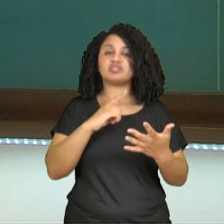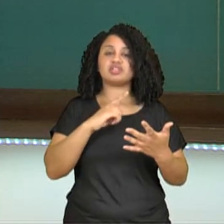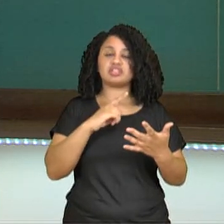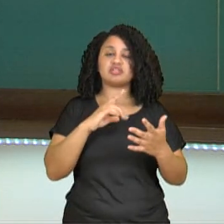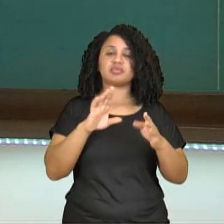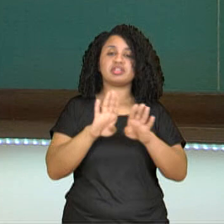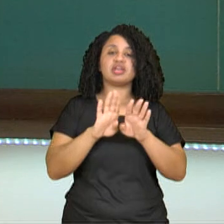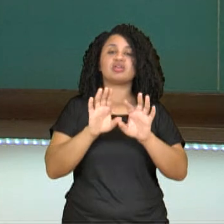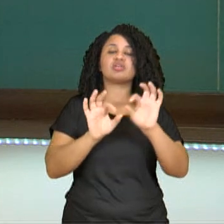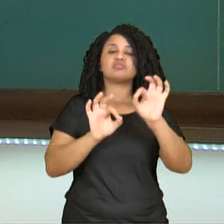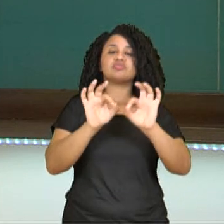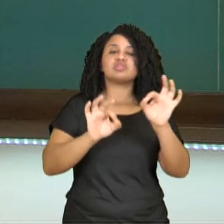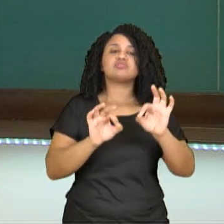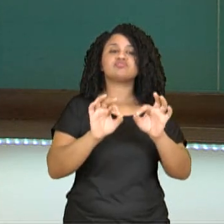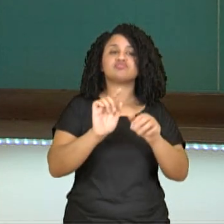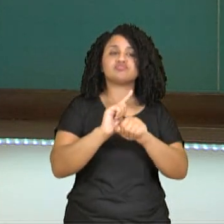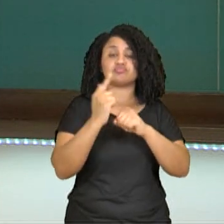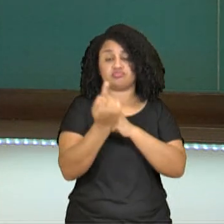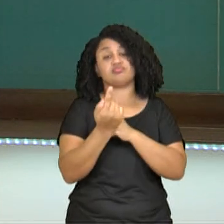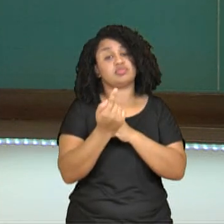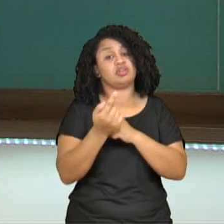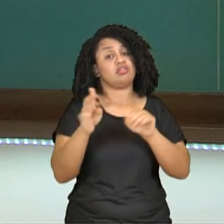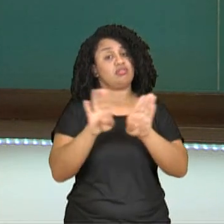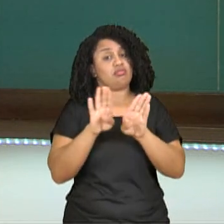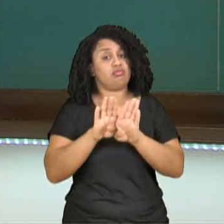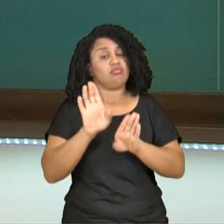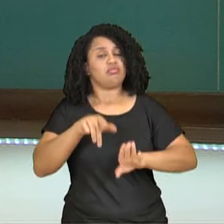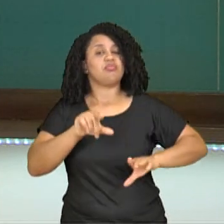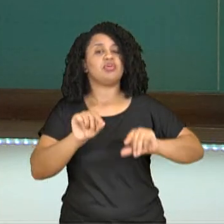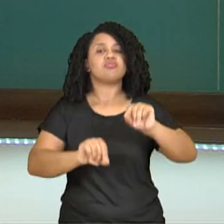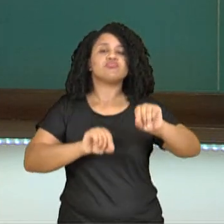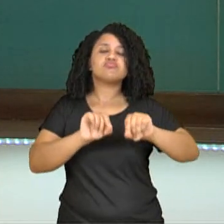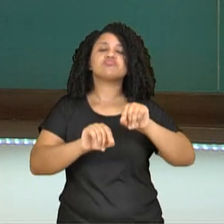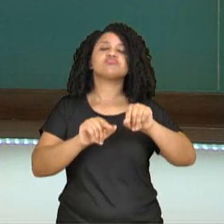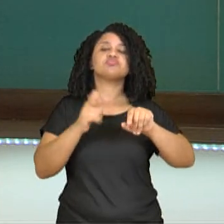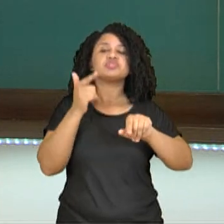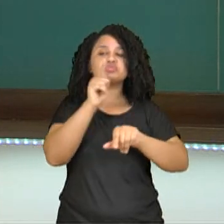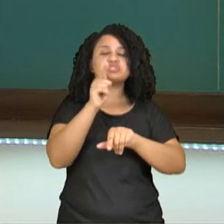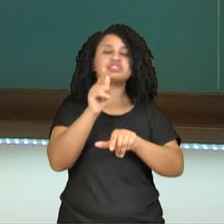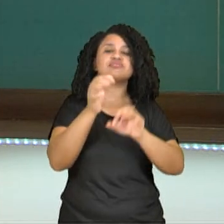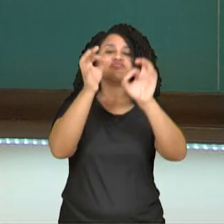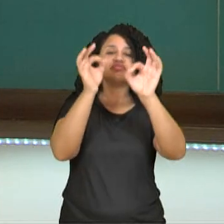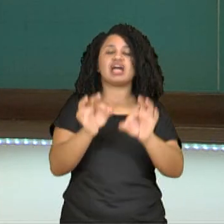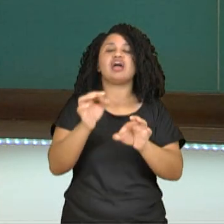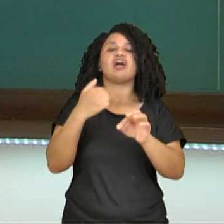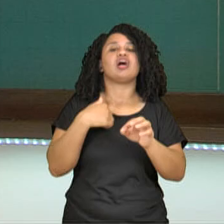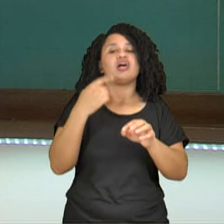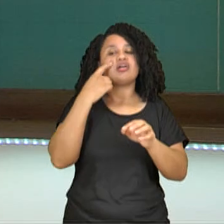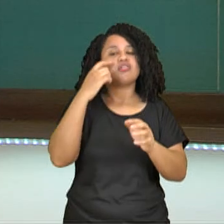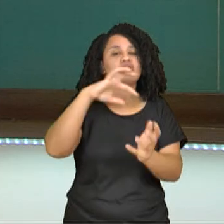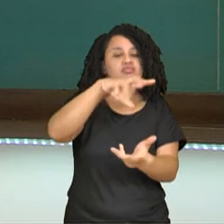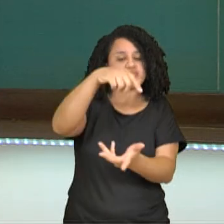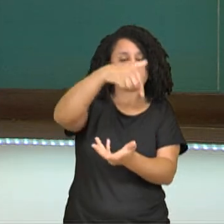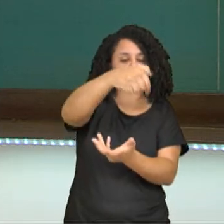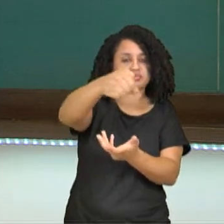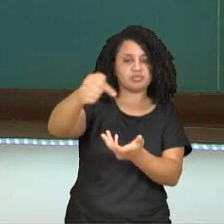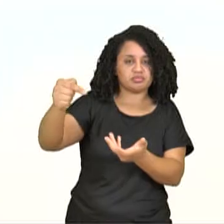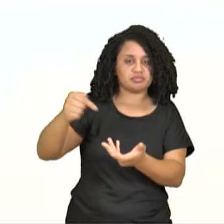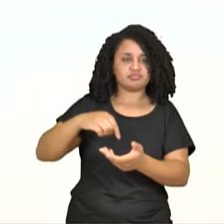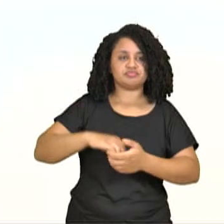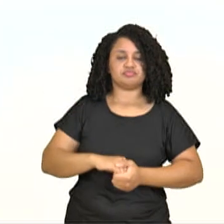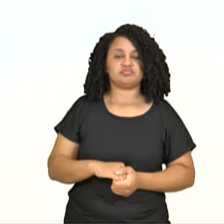coordenadas geográficas, que também são uma possibilidade da efetiva localização de pontos na superfície terrestre.